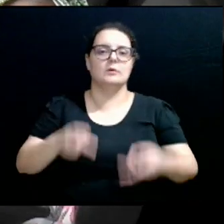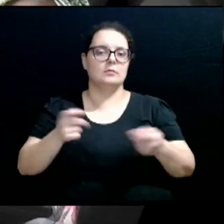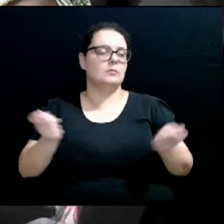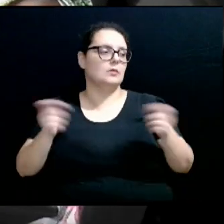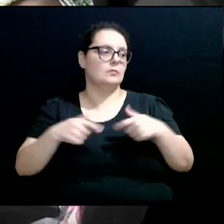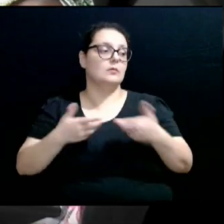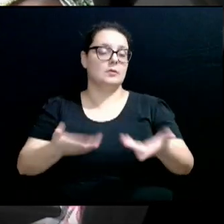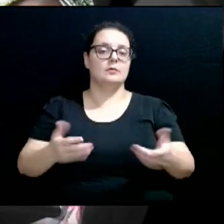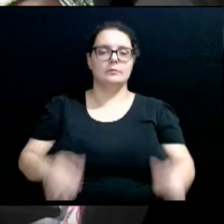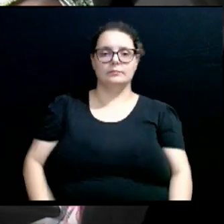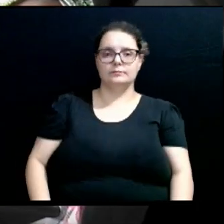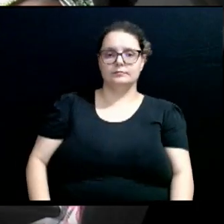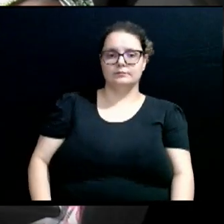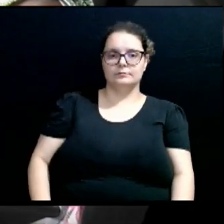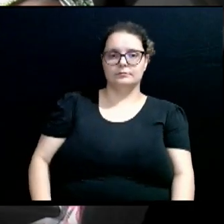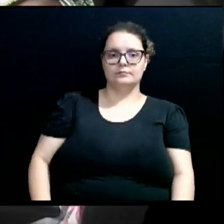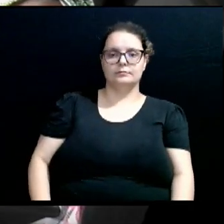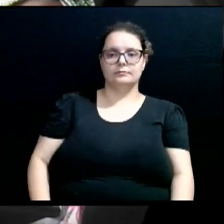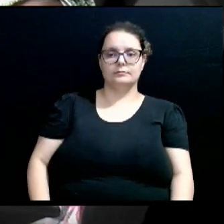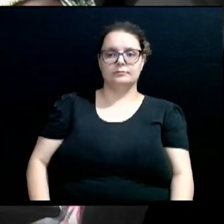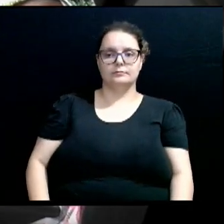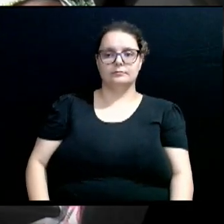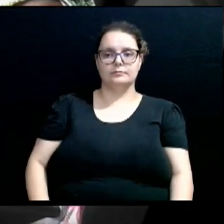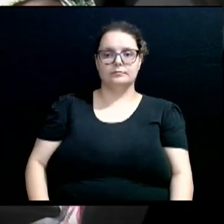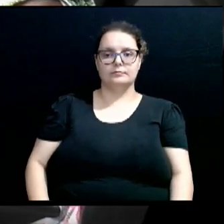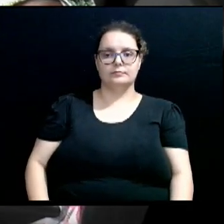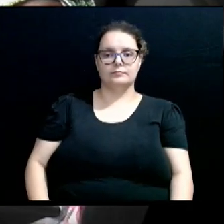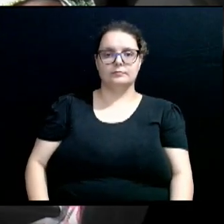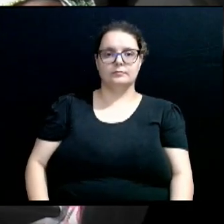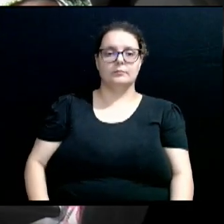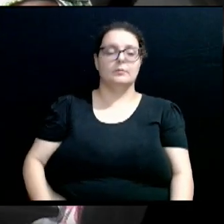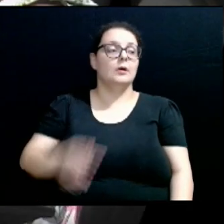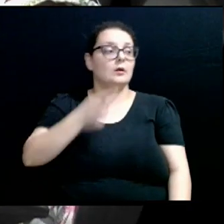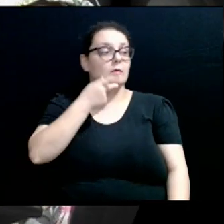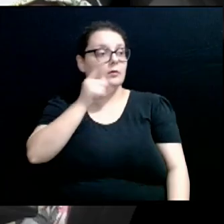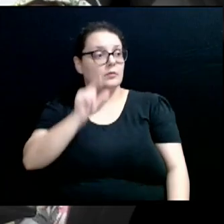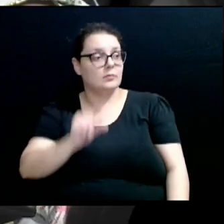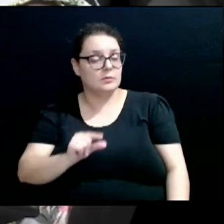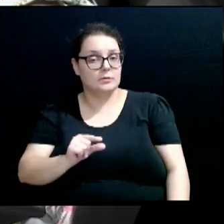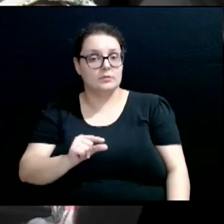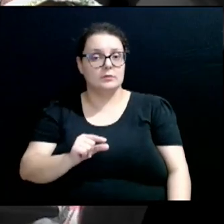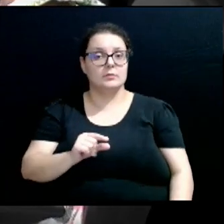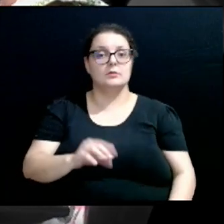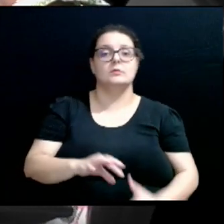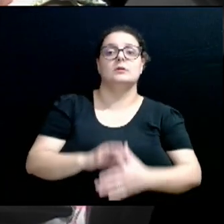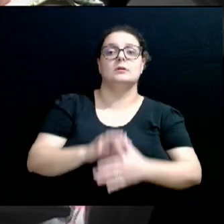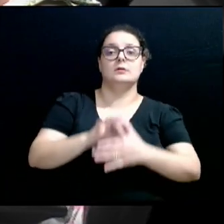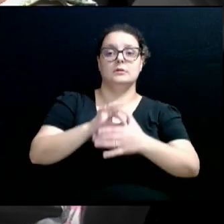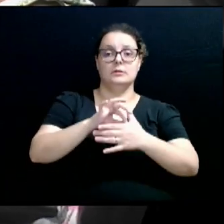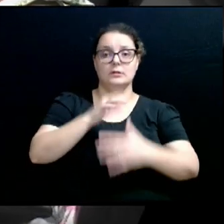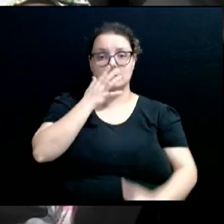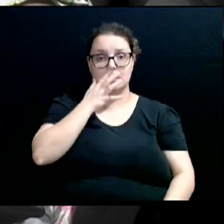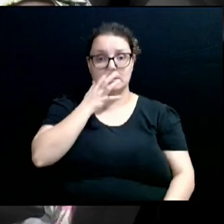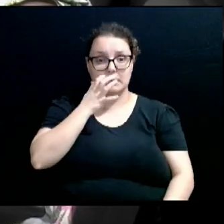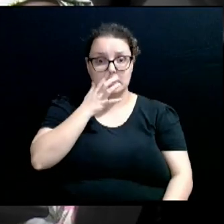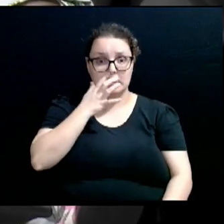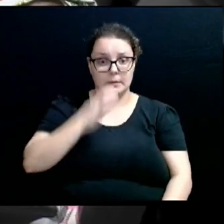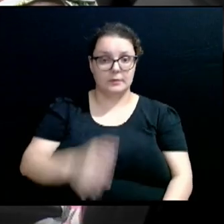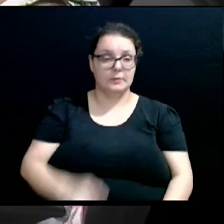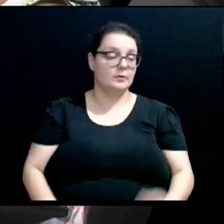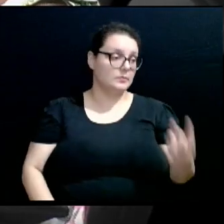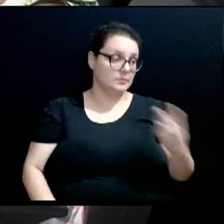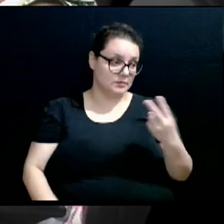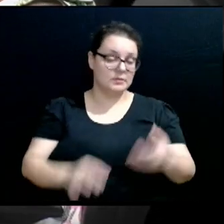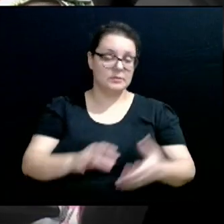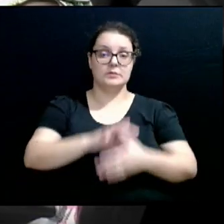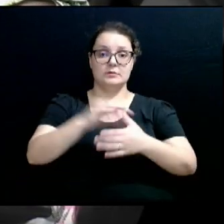Bom, mas vamos falar um pouquinho sobre ser liderança. Vocês são lideranças importantes, por isso